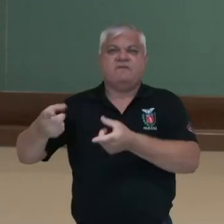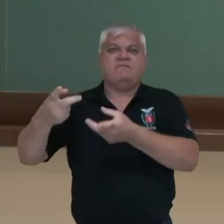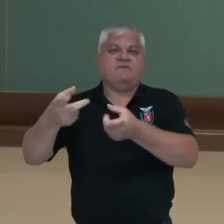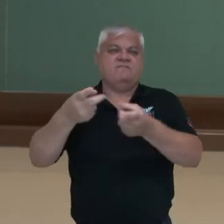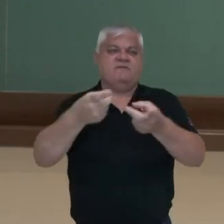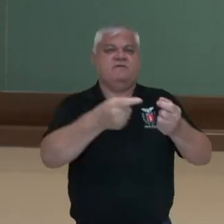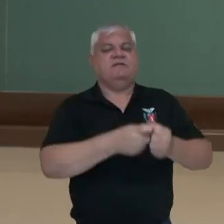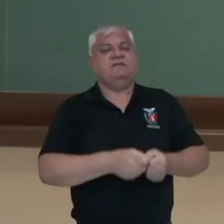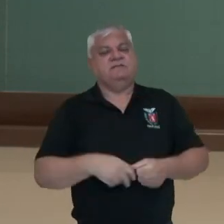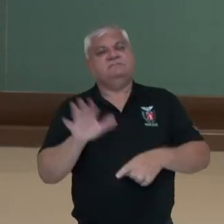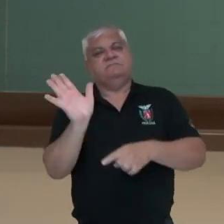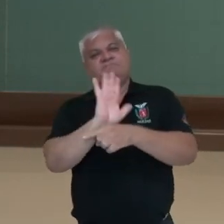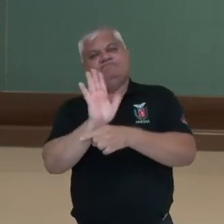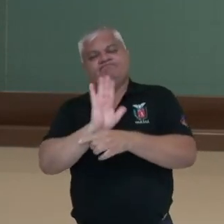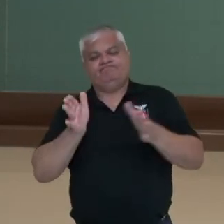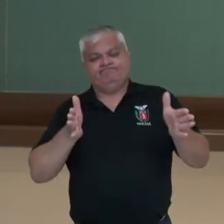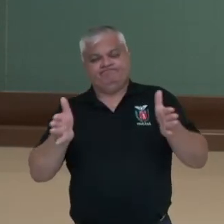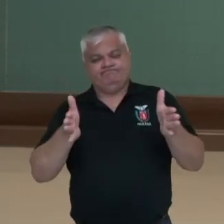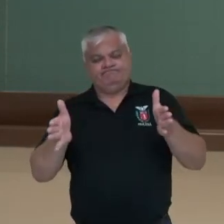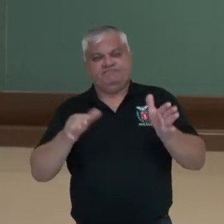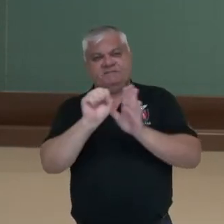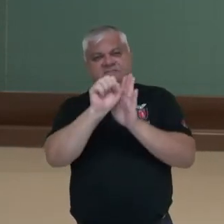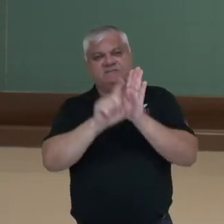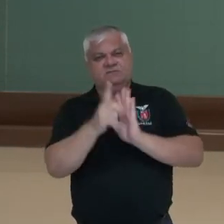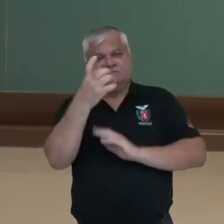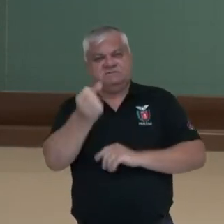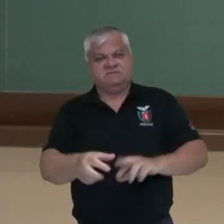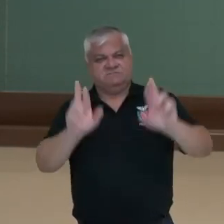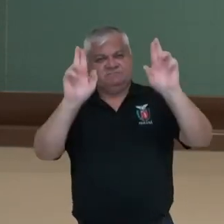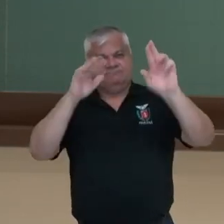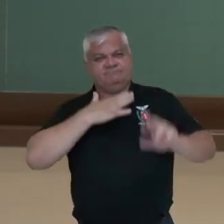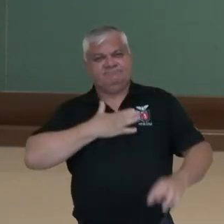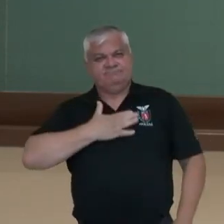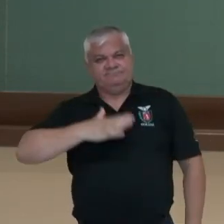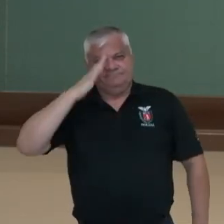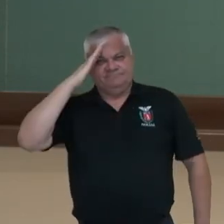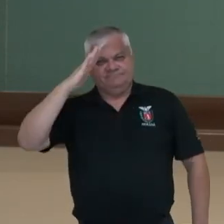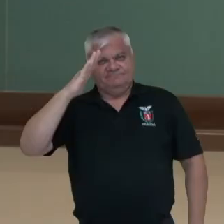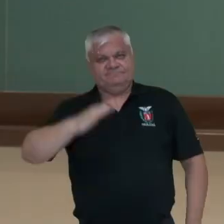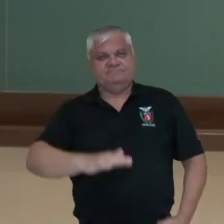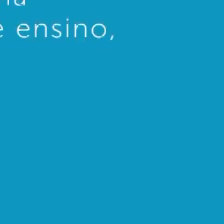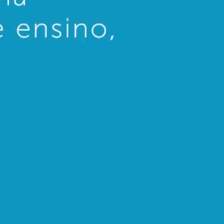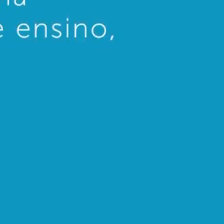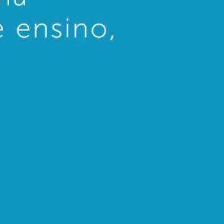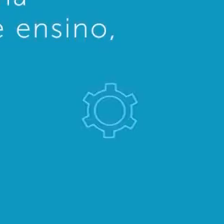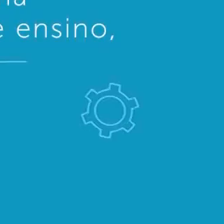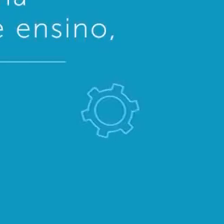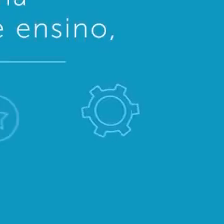viram neste período do século XVI. Espero que vocês tenham gostado. Até breve.